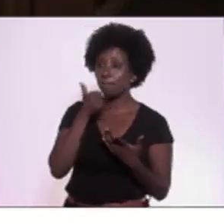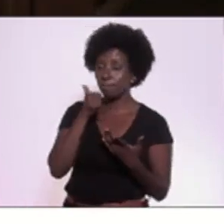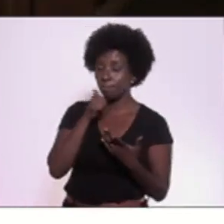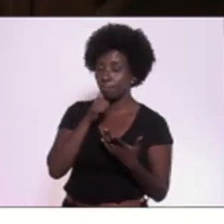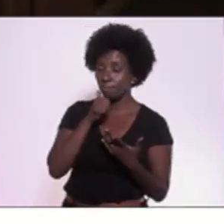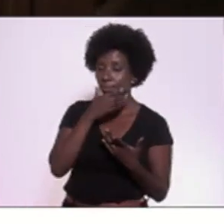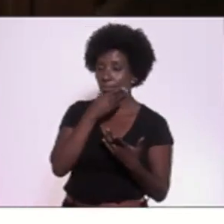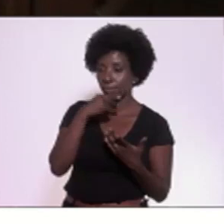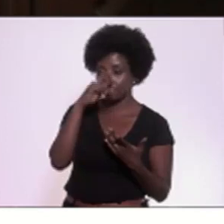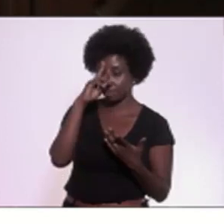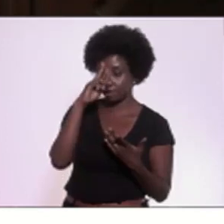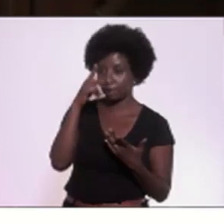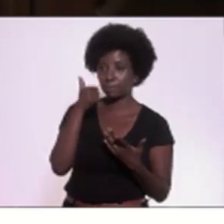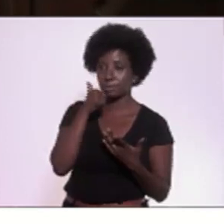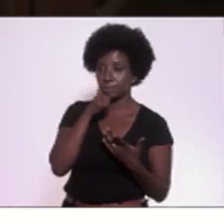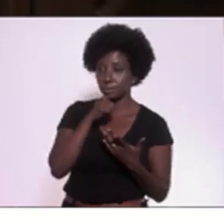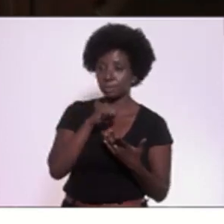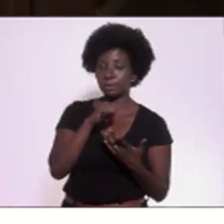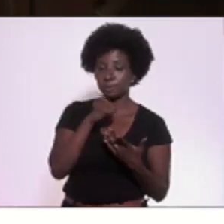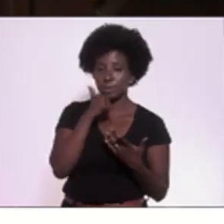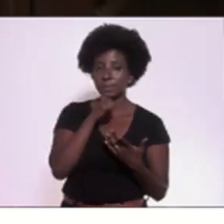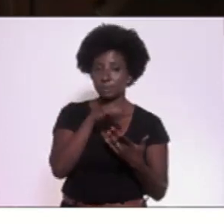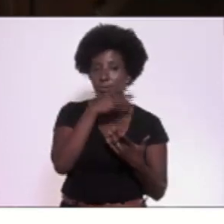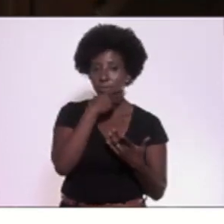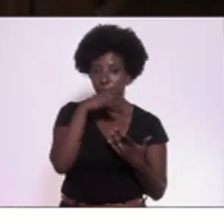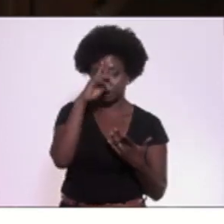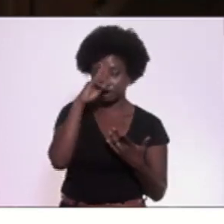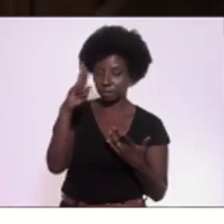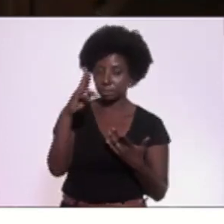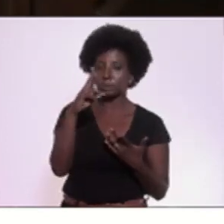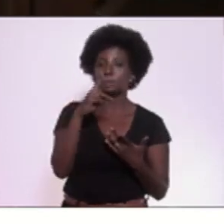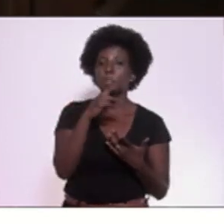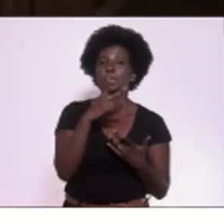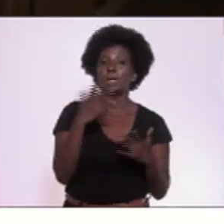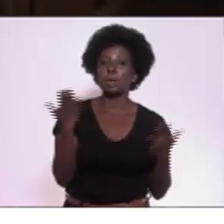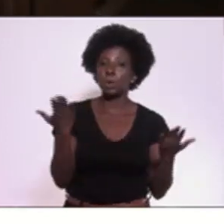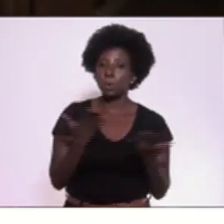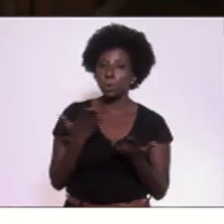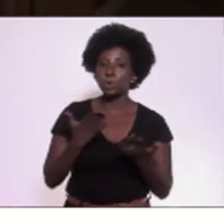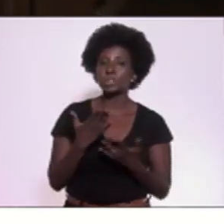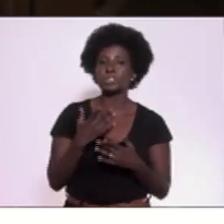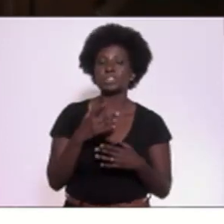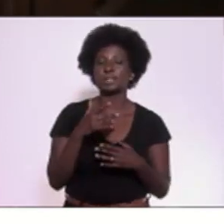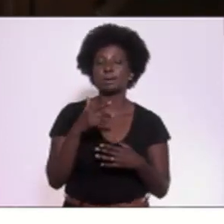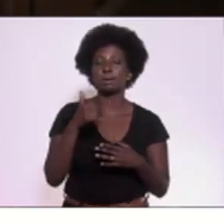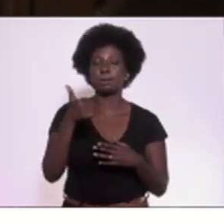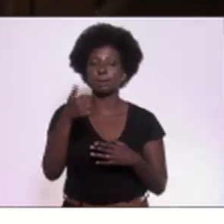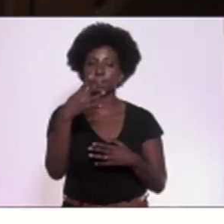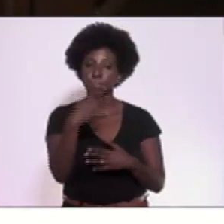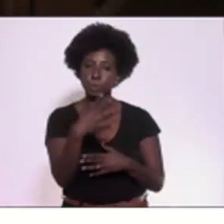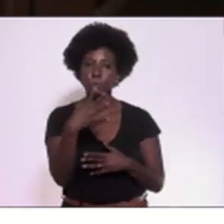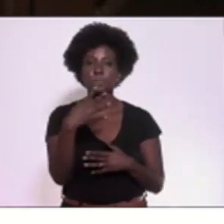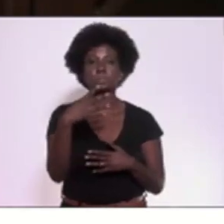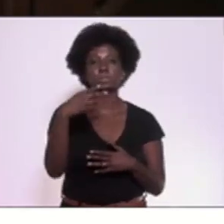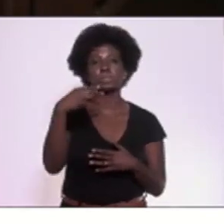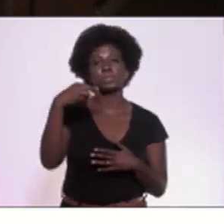virou método da política, eu preciso lembrar que hoje, 14 de novembro, faz